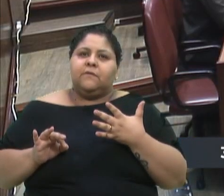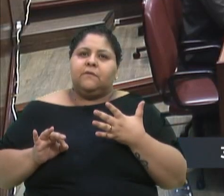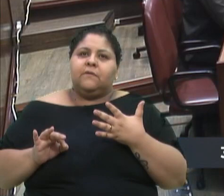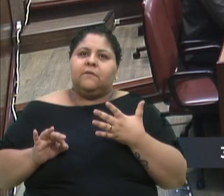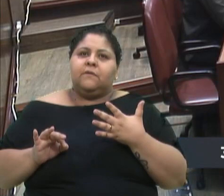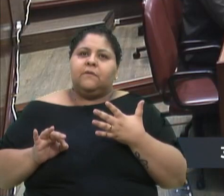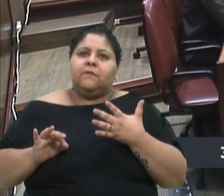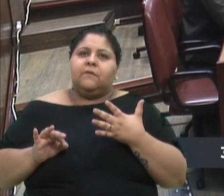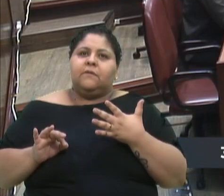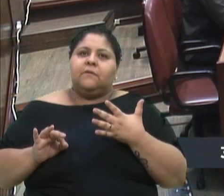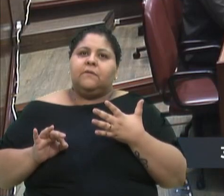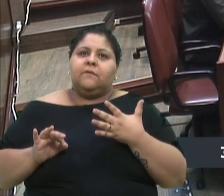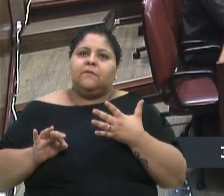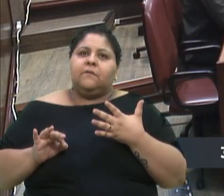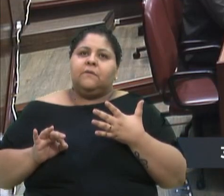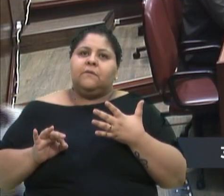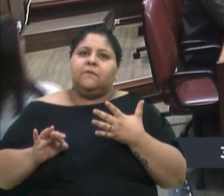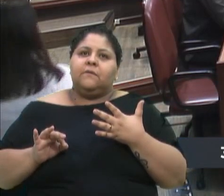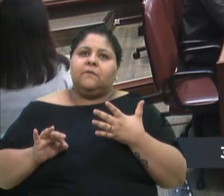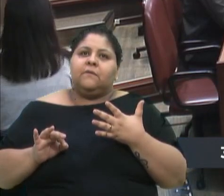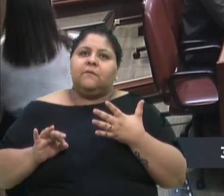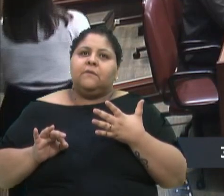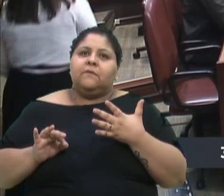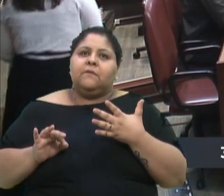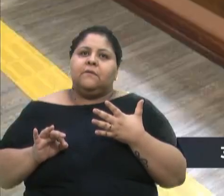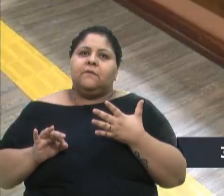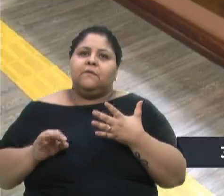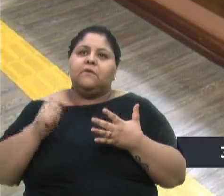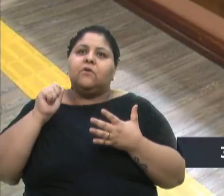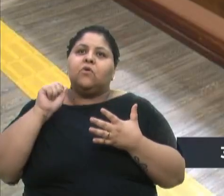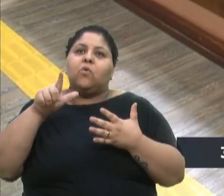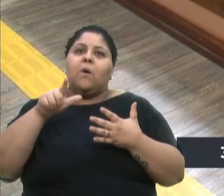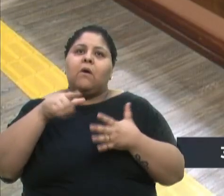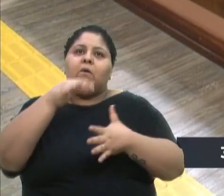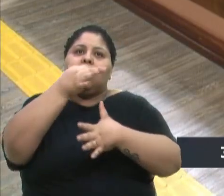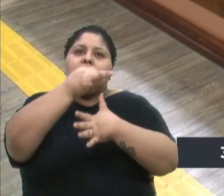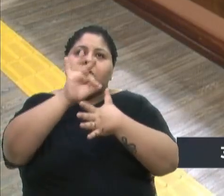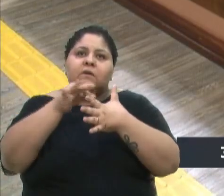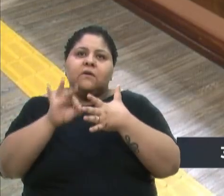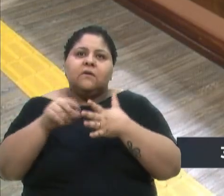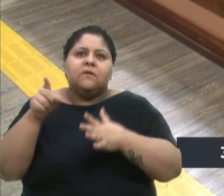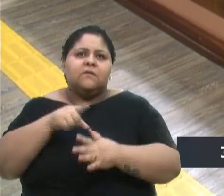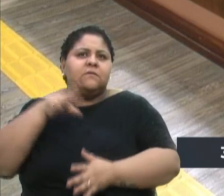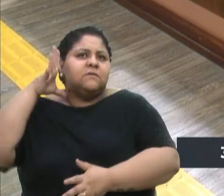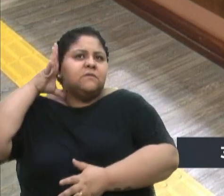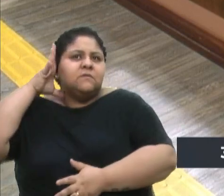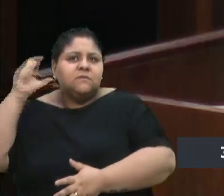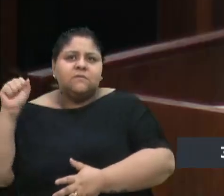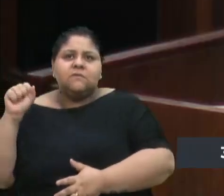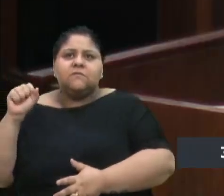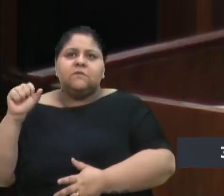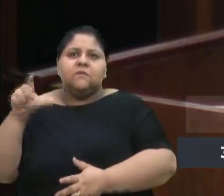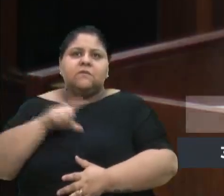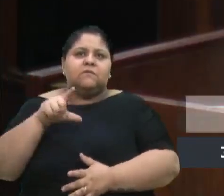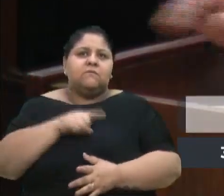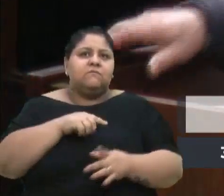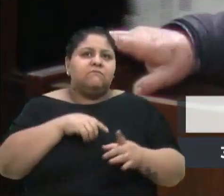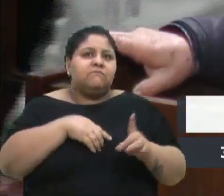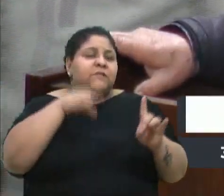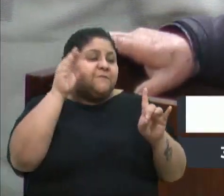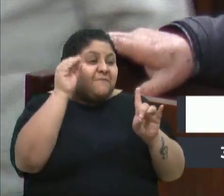respondo. Qual é o critério? É isso que eu quero ouvir. Senão não tem viabilidade de